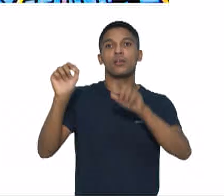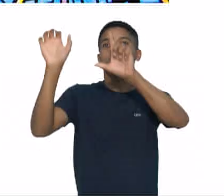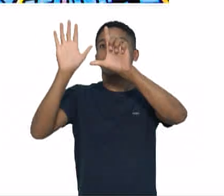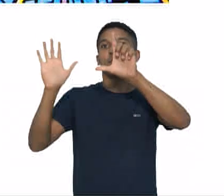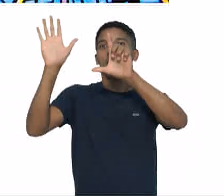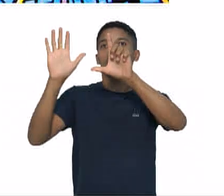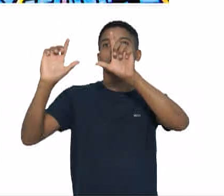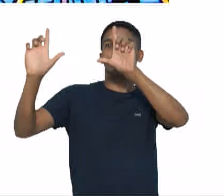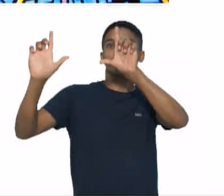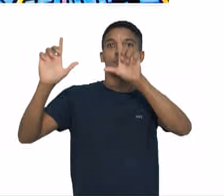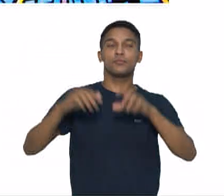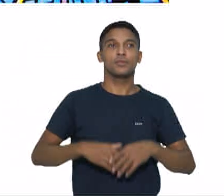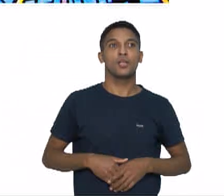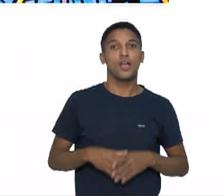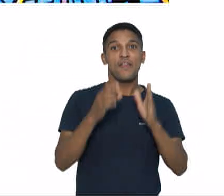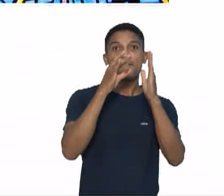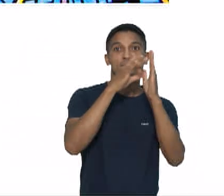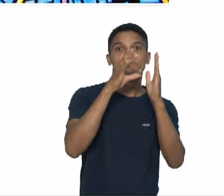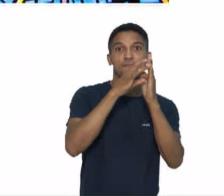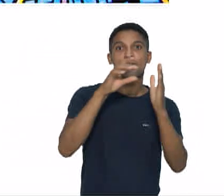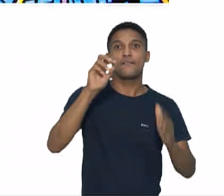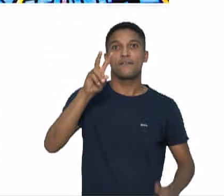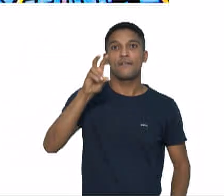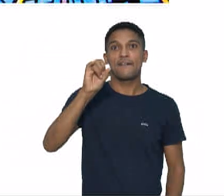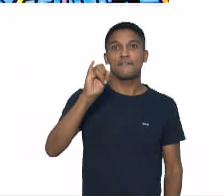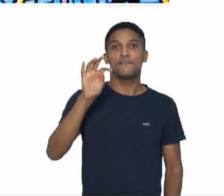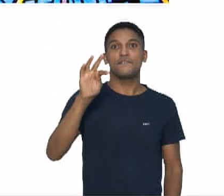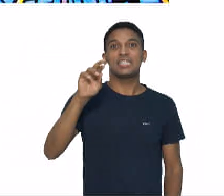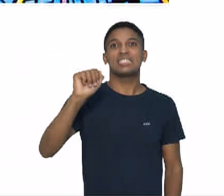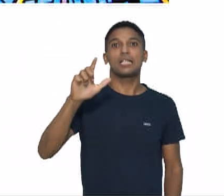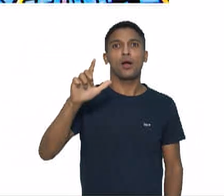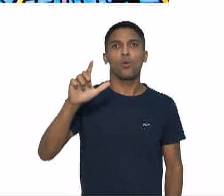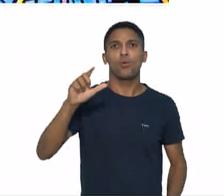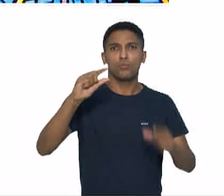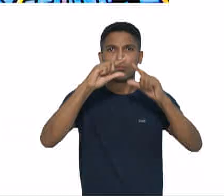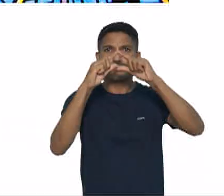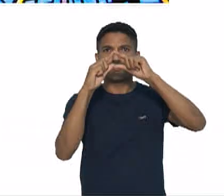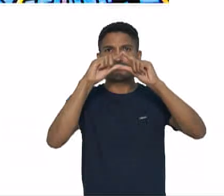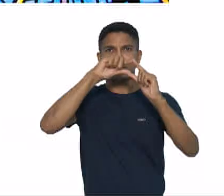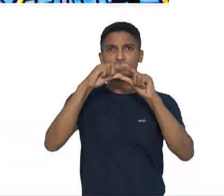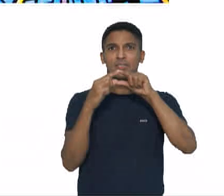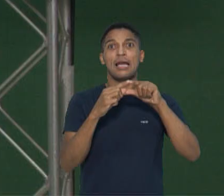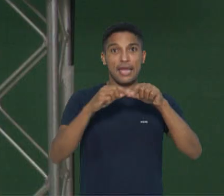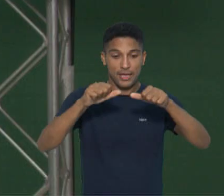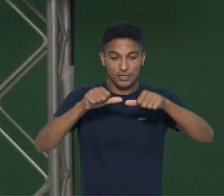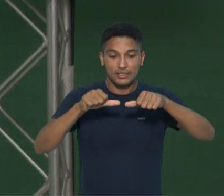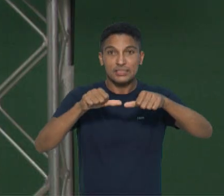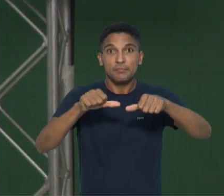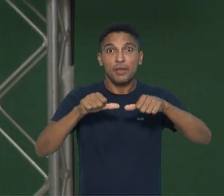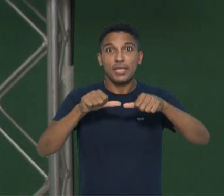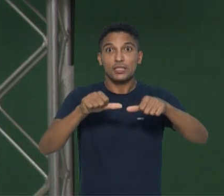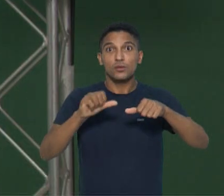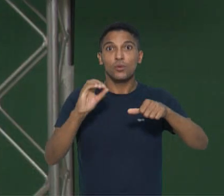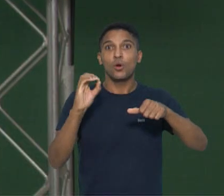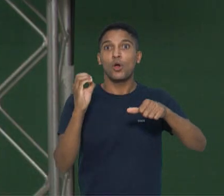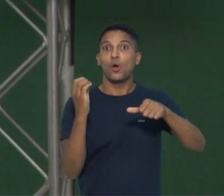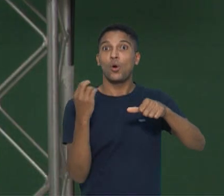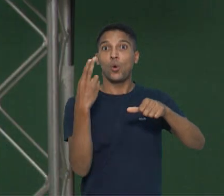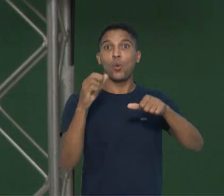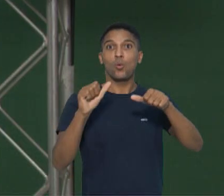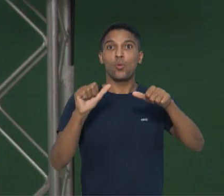O desenho do vitral é considerado simétrico ou assimétrico? Tá? Então,